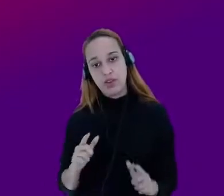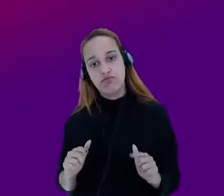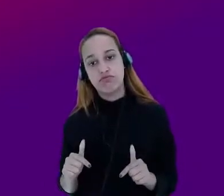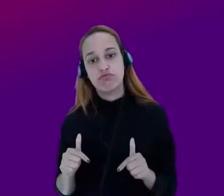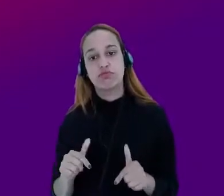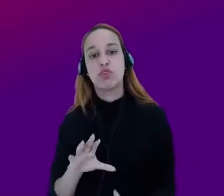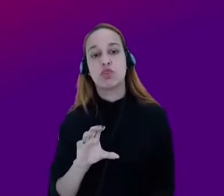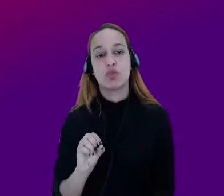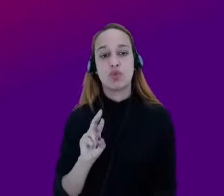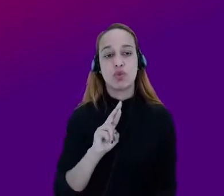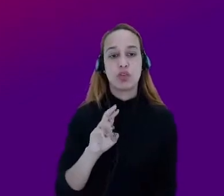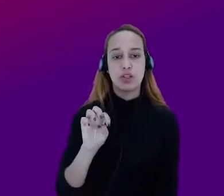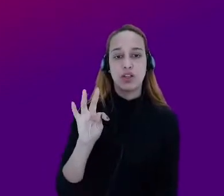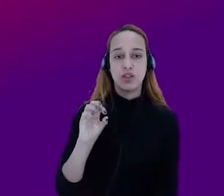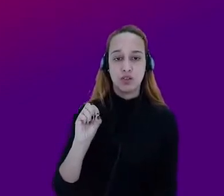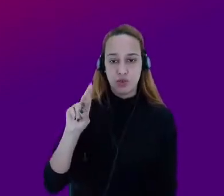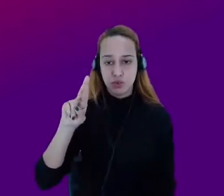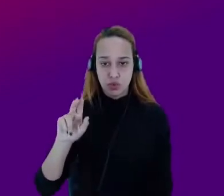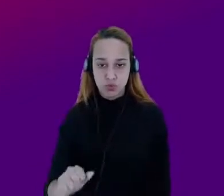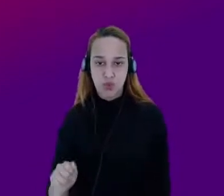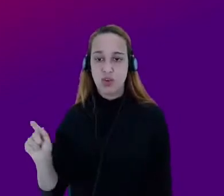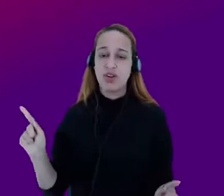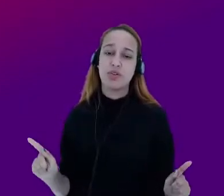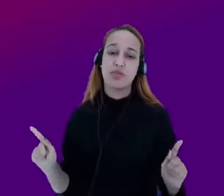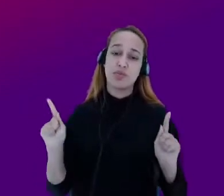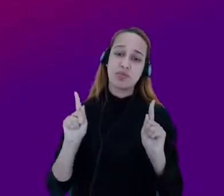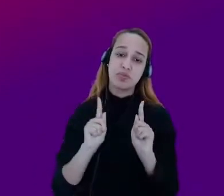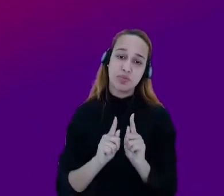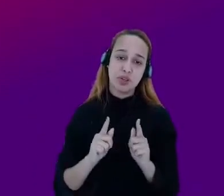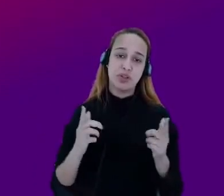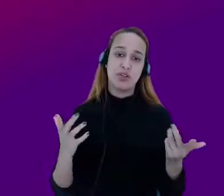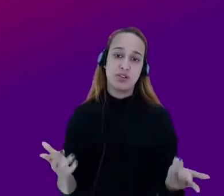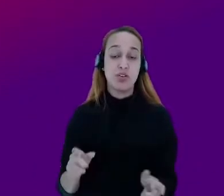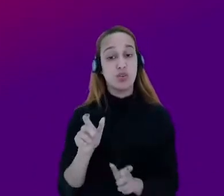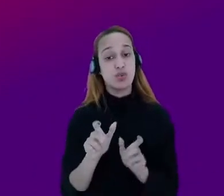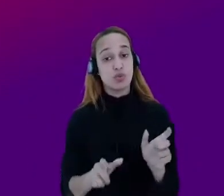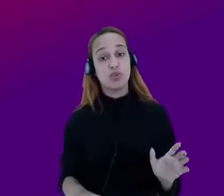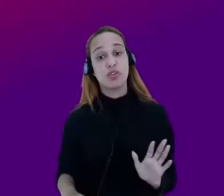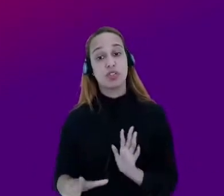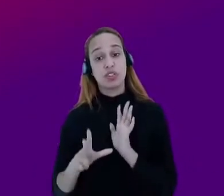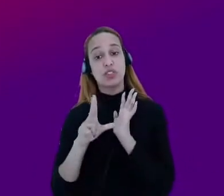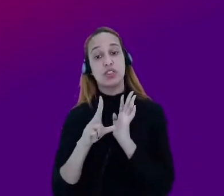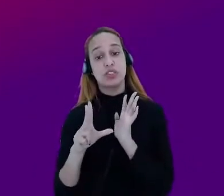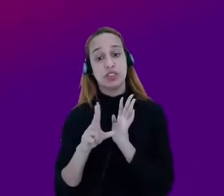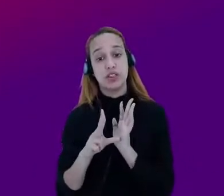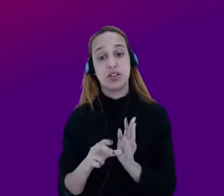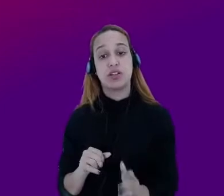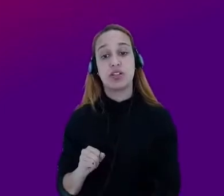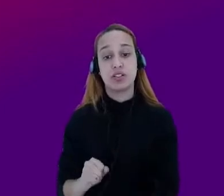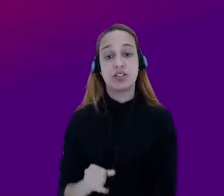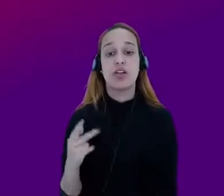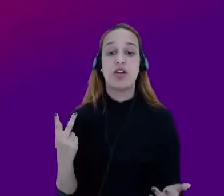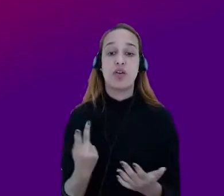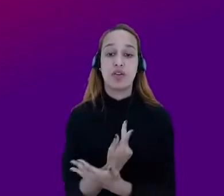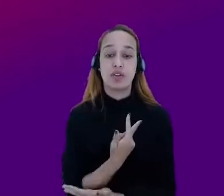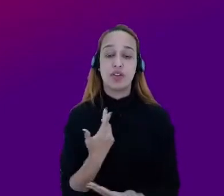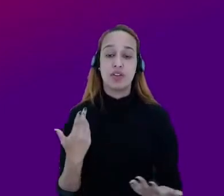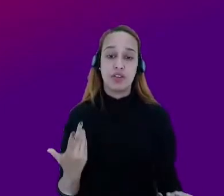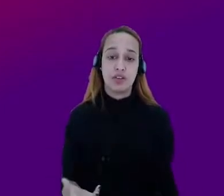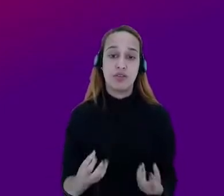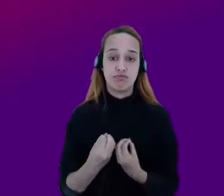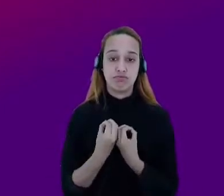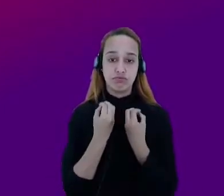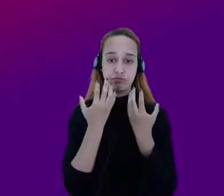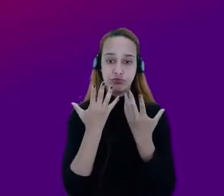corretoras menores e até pessoas individuais, que numa situação onde a oferta